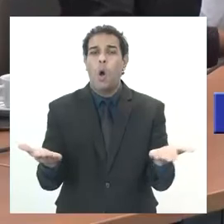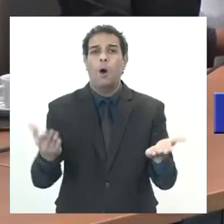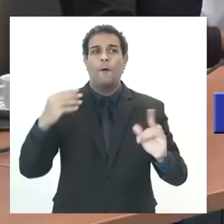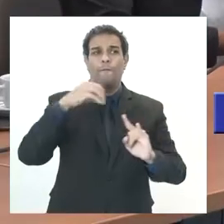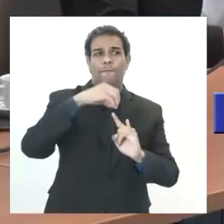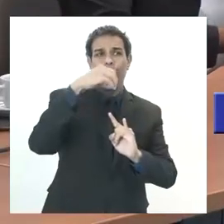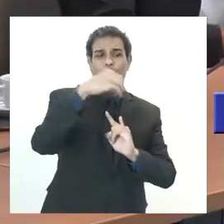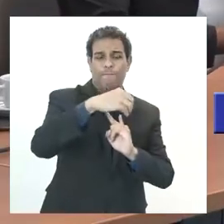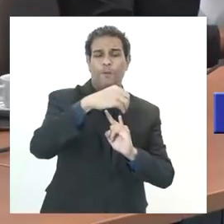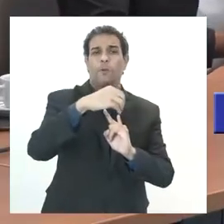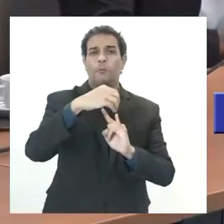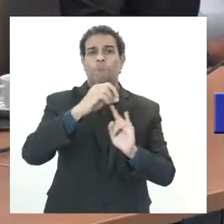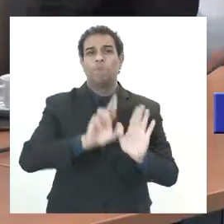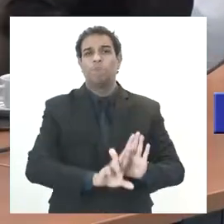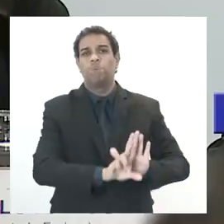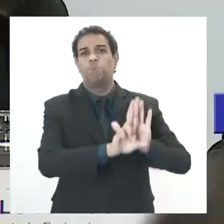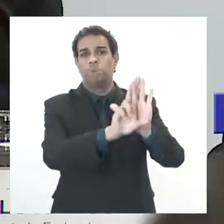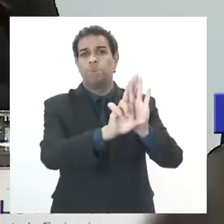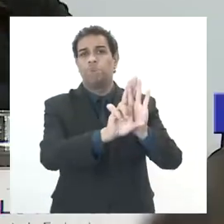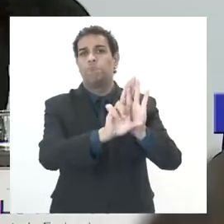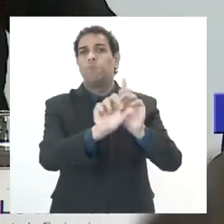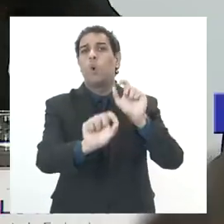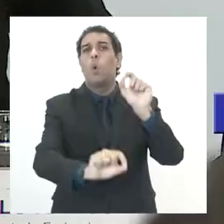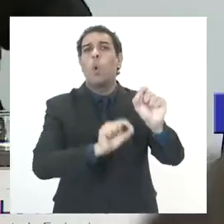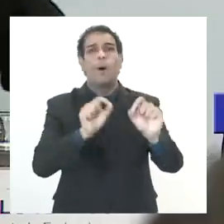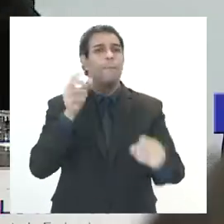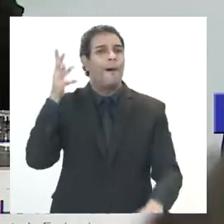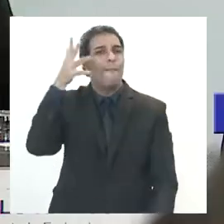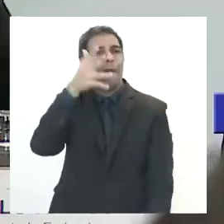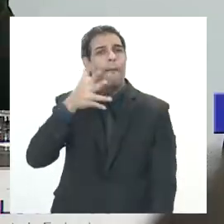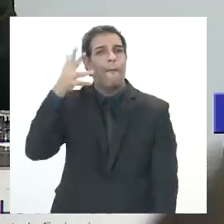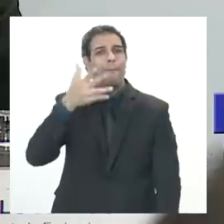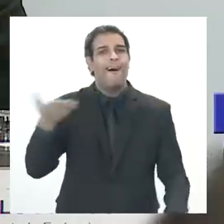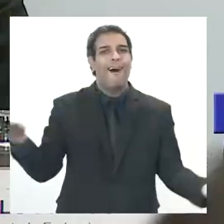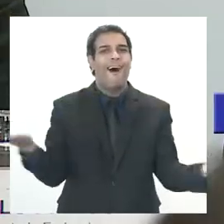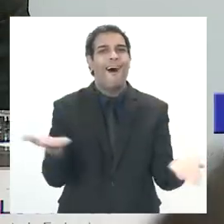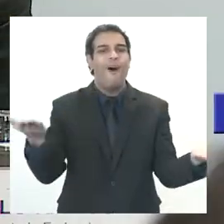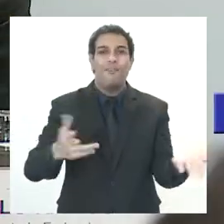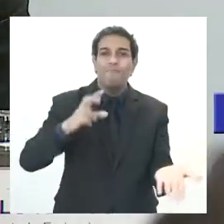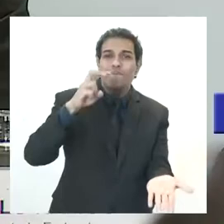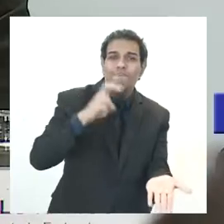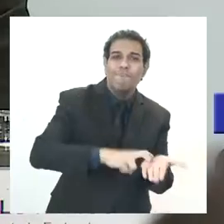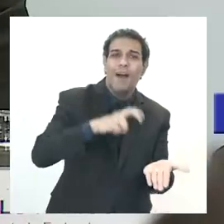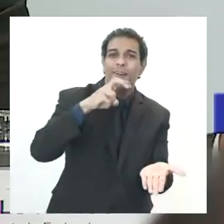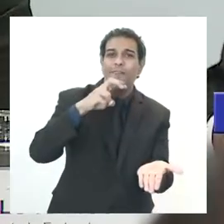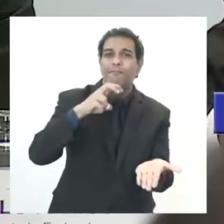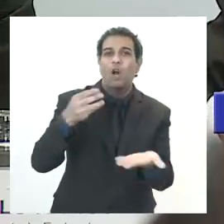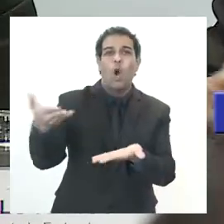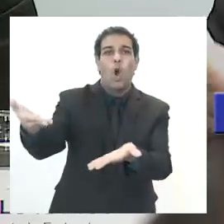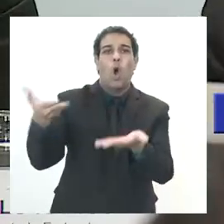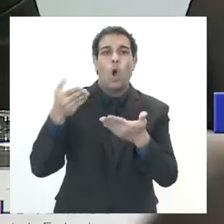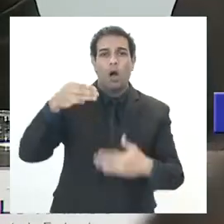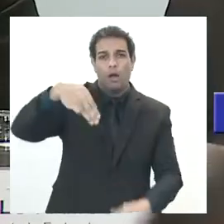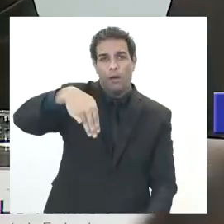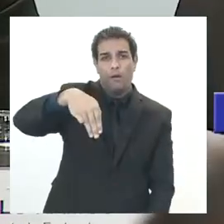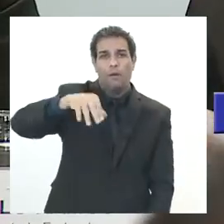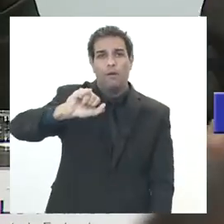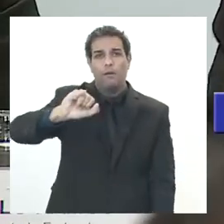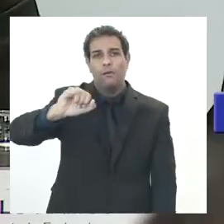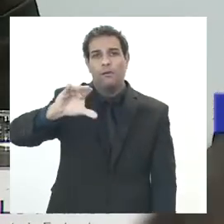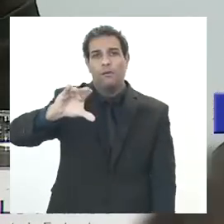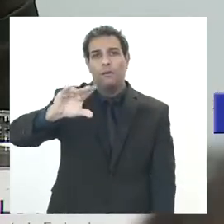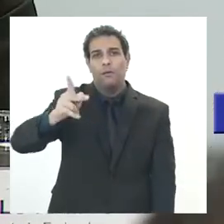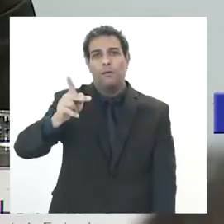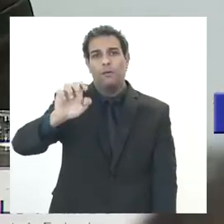para ser a última palestrante da manhã entrar Michelle modeli